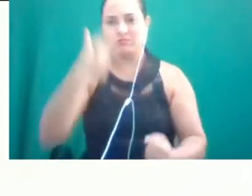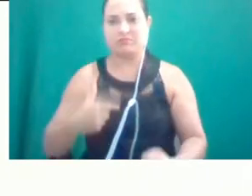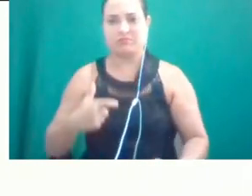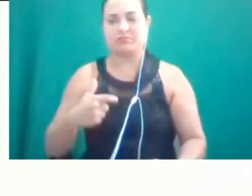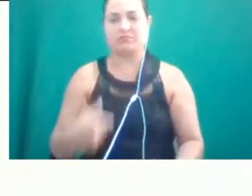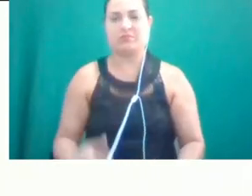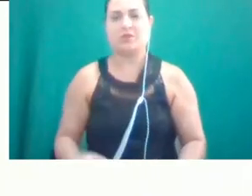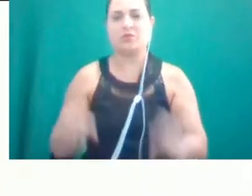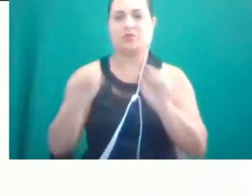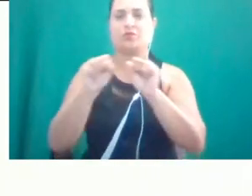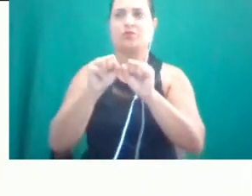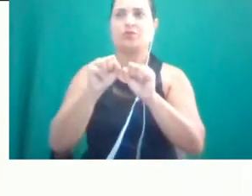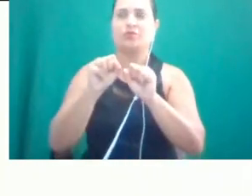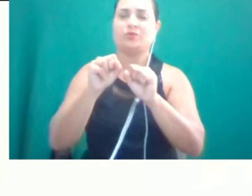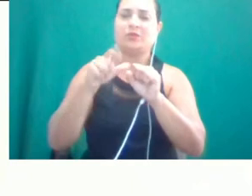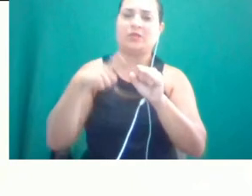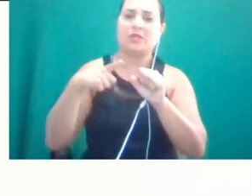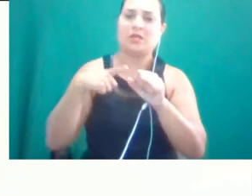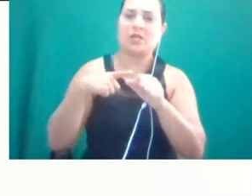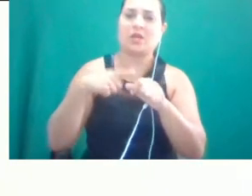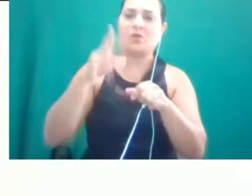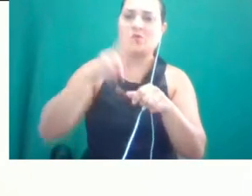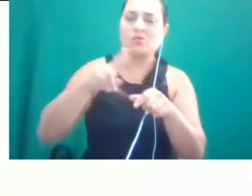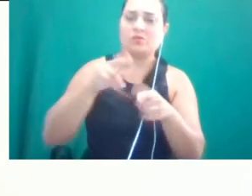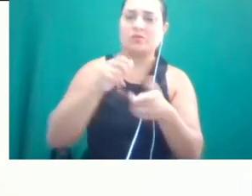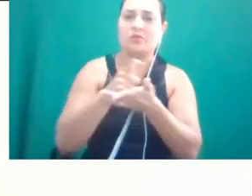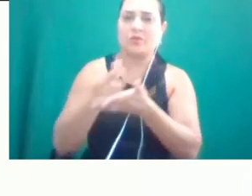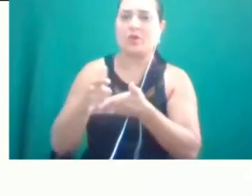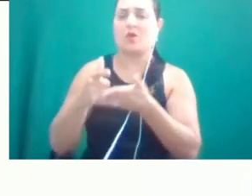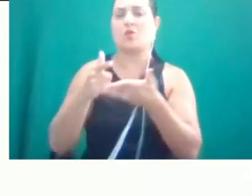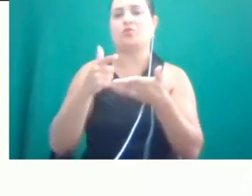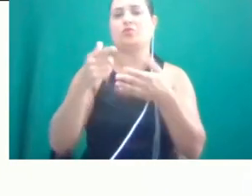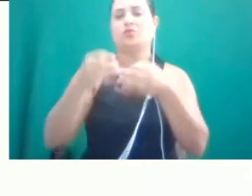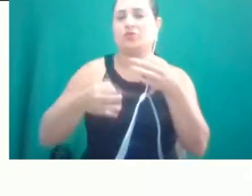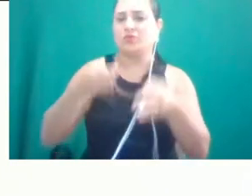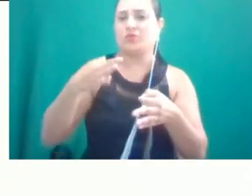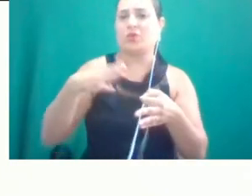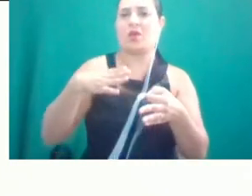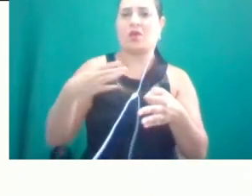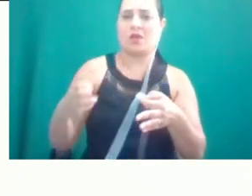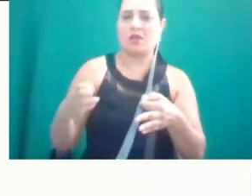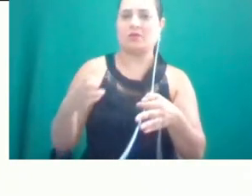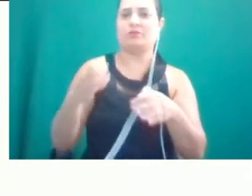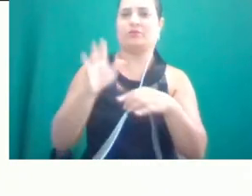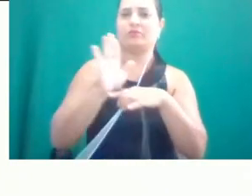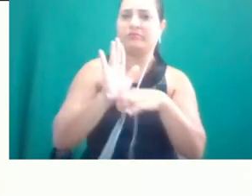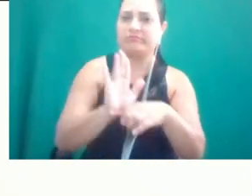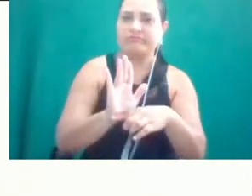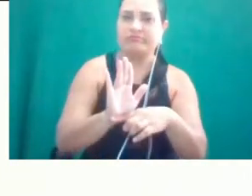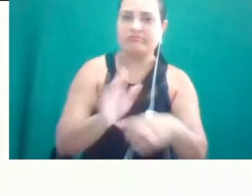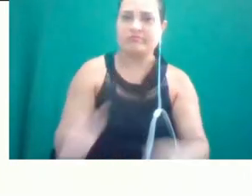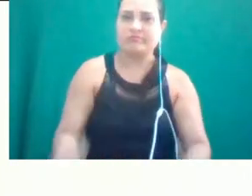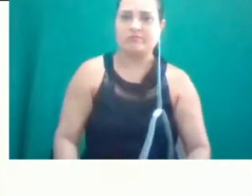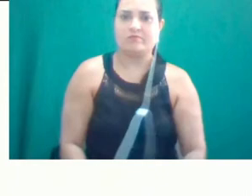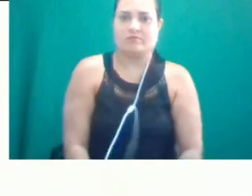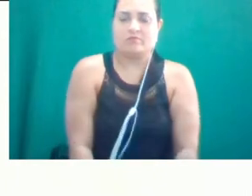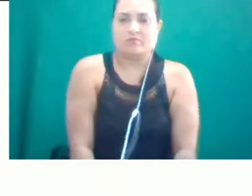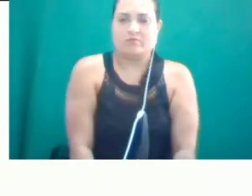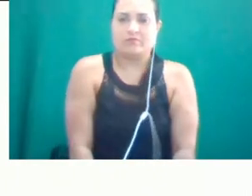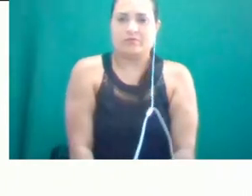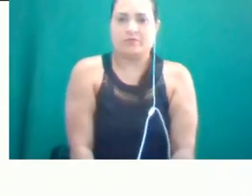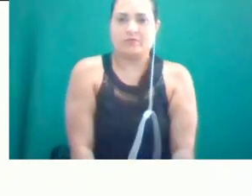processo de integração social e elevação da criatura humana. Assim sendo, estarei em paz comigo e com